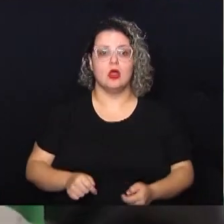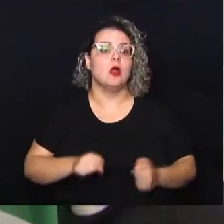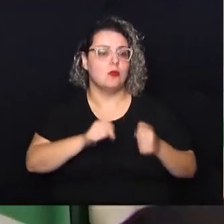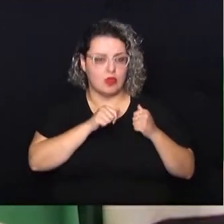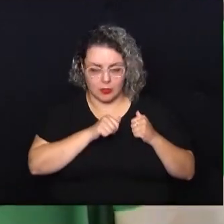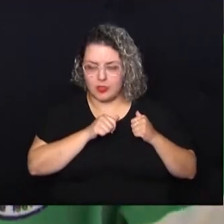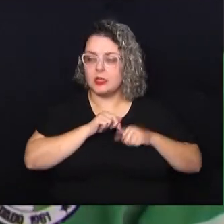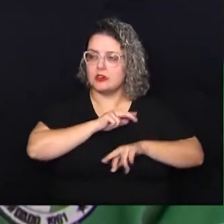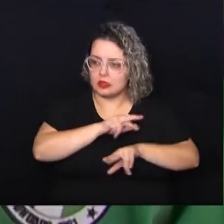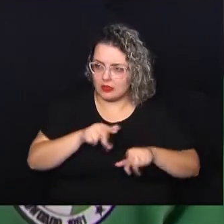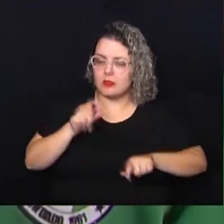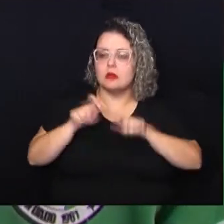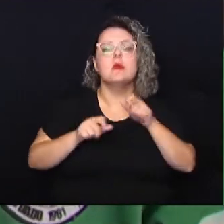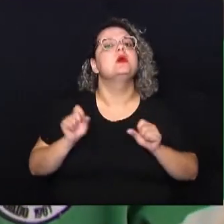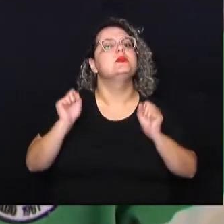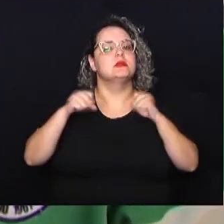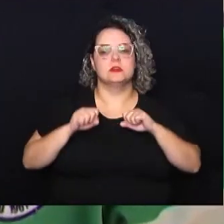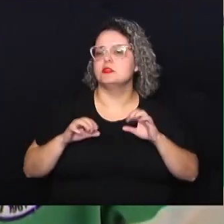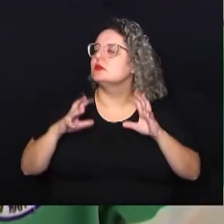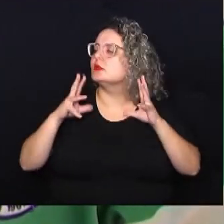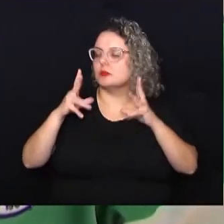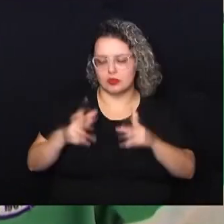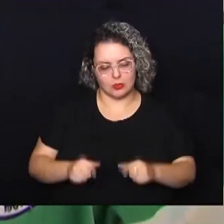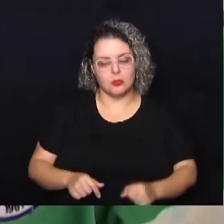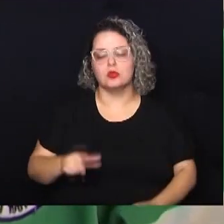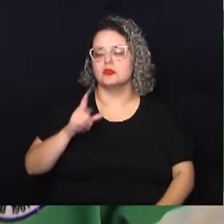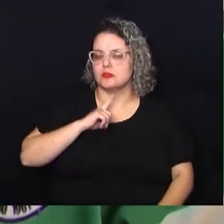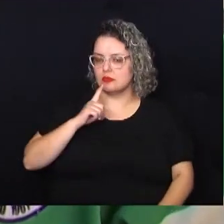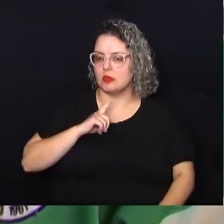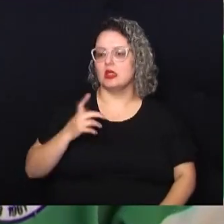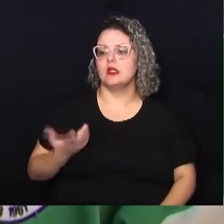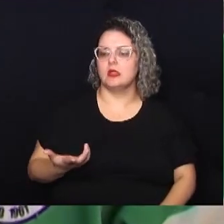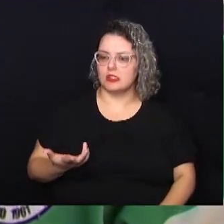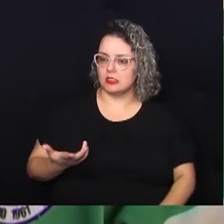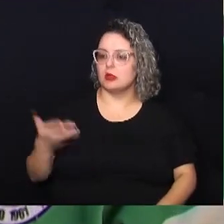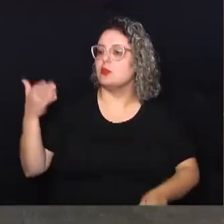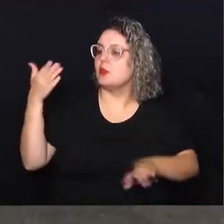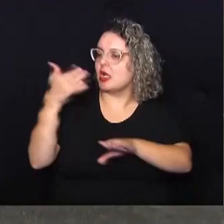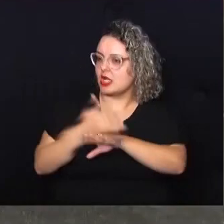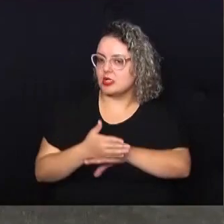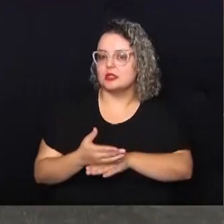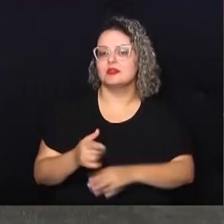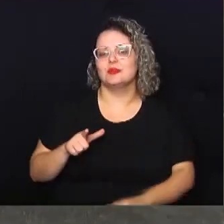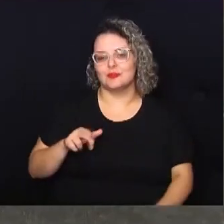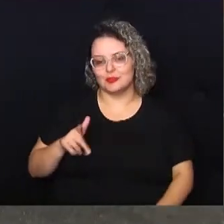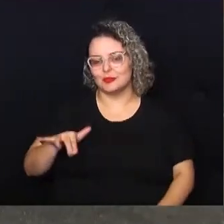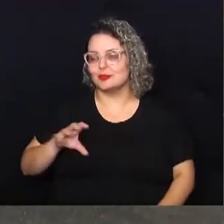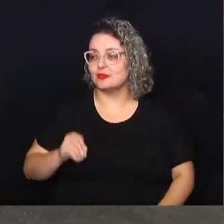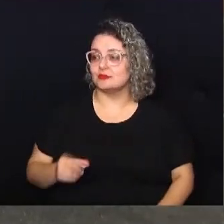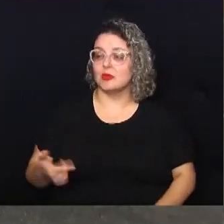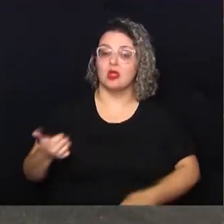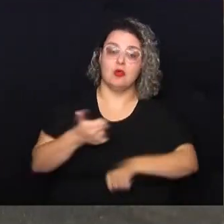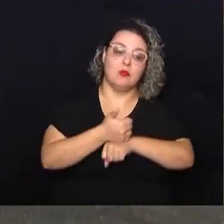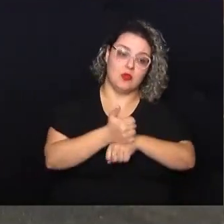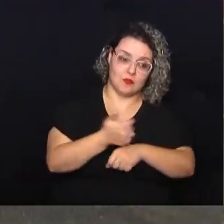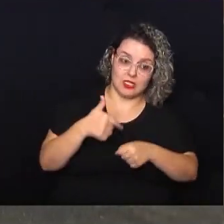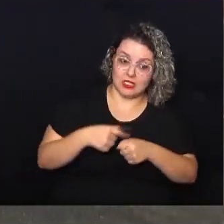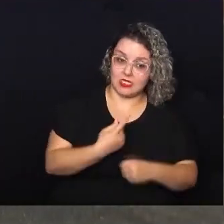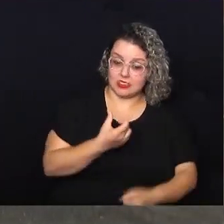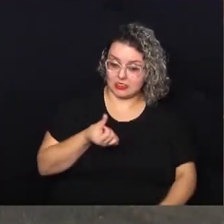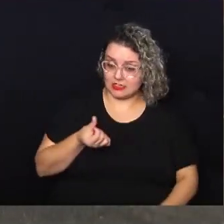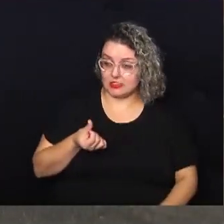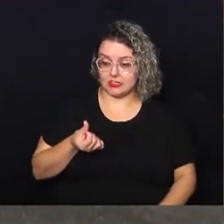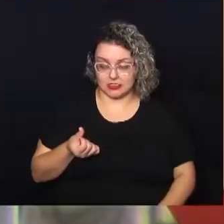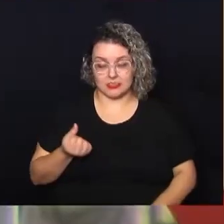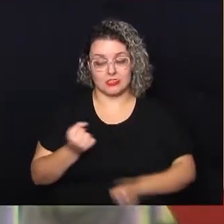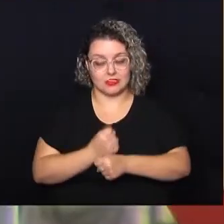bastante gente. Todo mundo vai ter participação dos lucros. Frentista há 16 anos em um posto